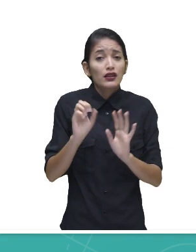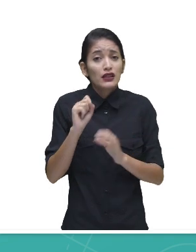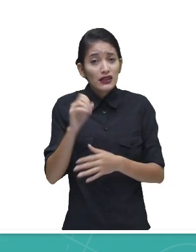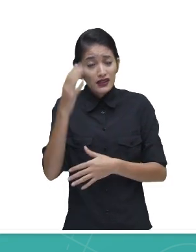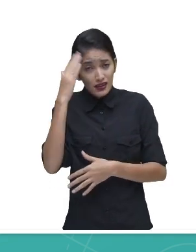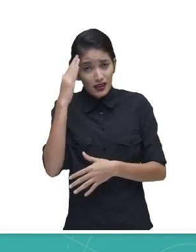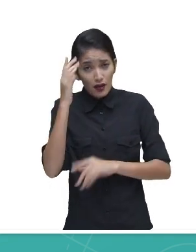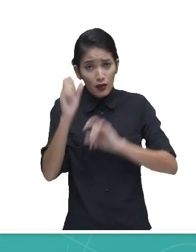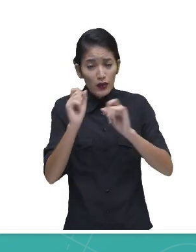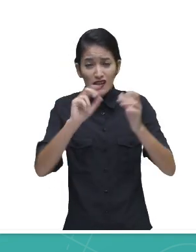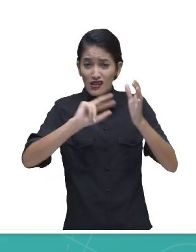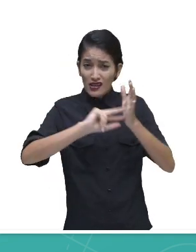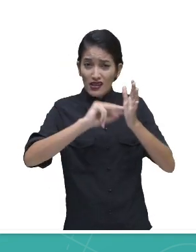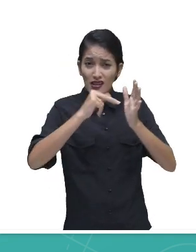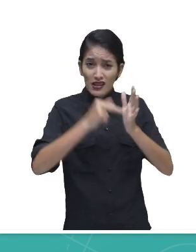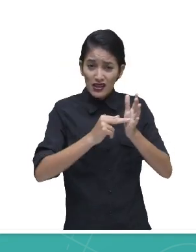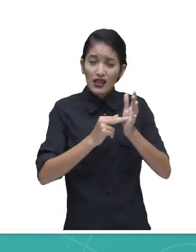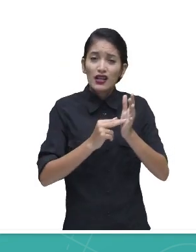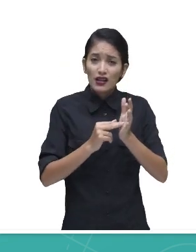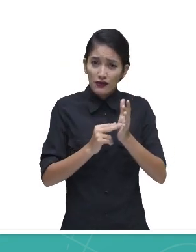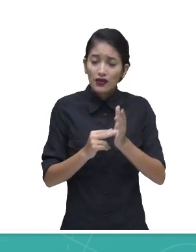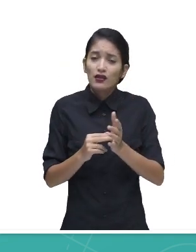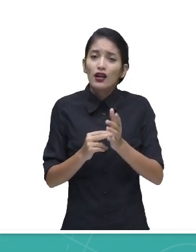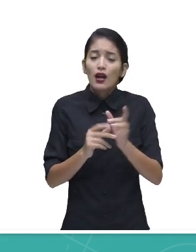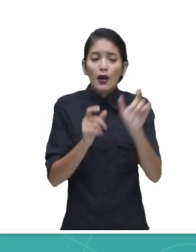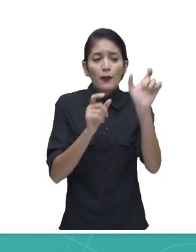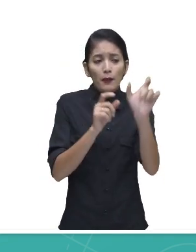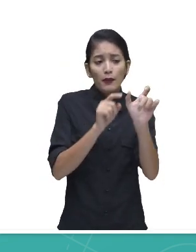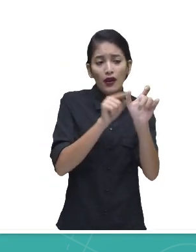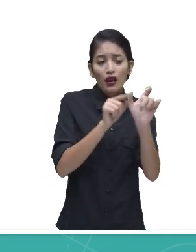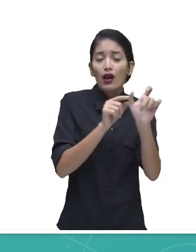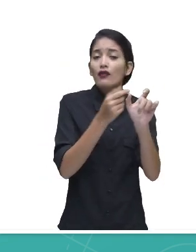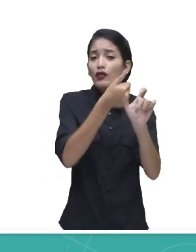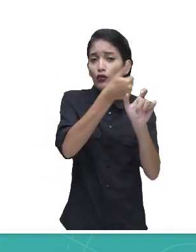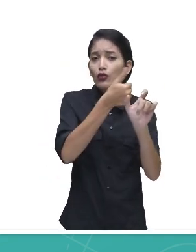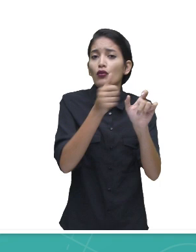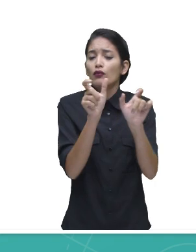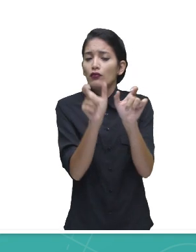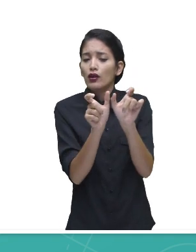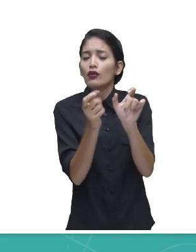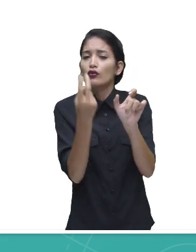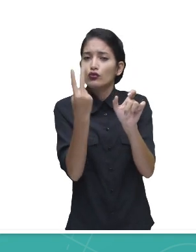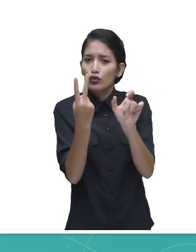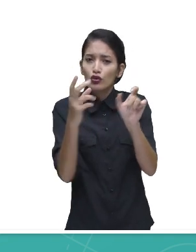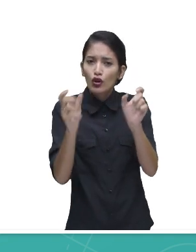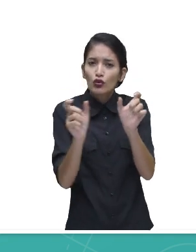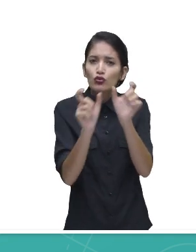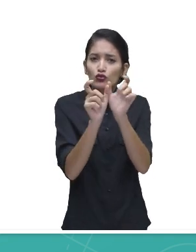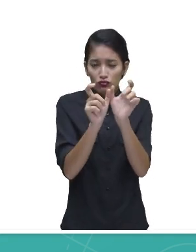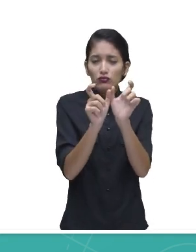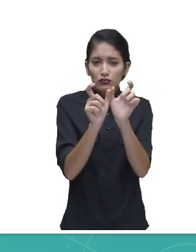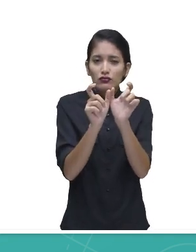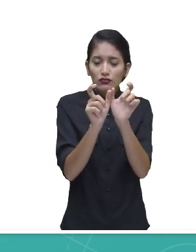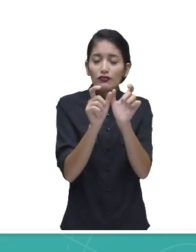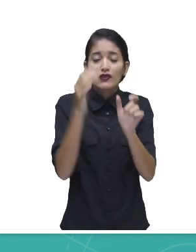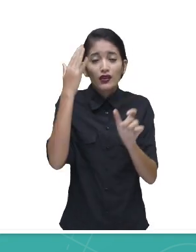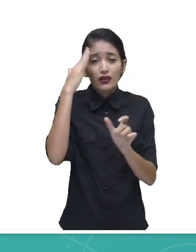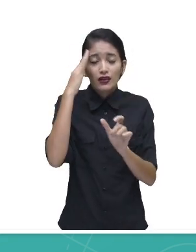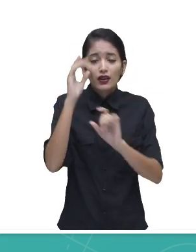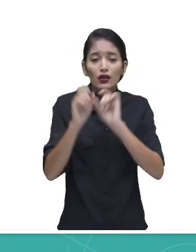souber o significado do prefixo e do sufixo, você pode ter uma ideia. né? Então, aqui, ó, a gente